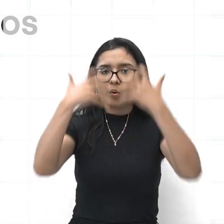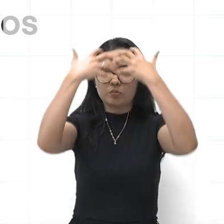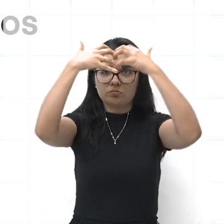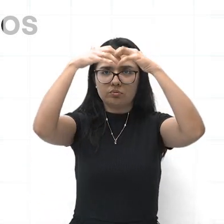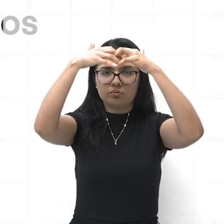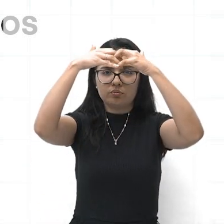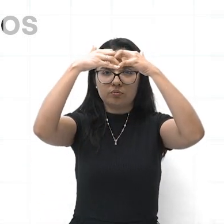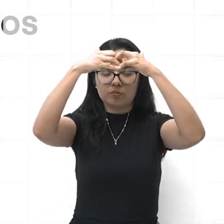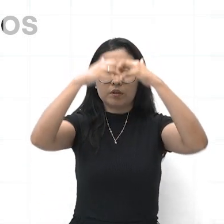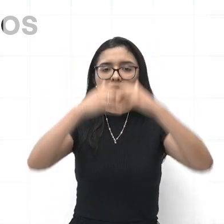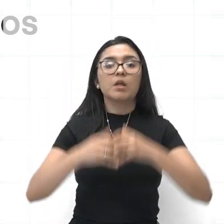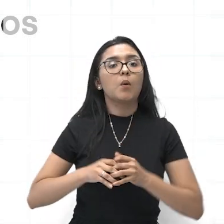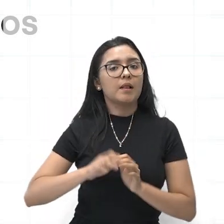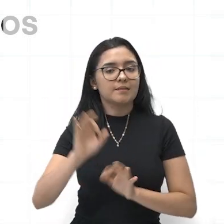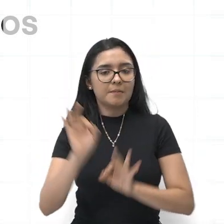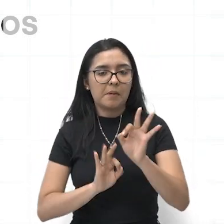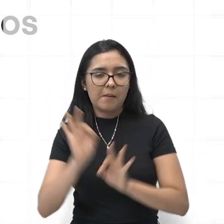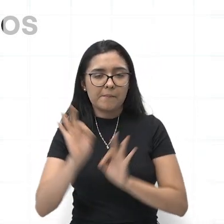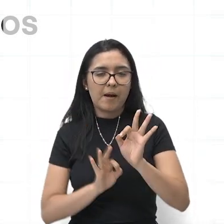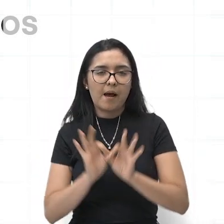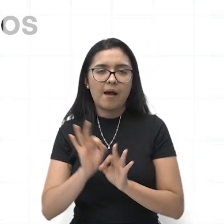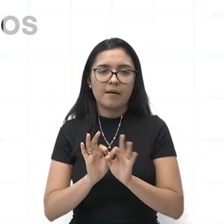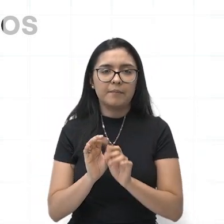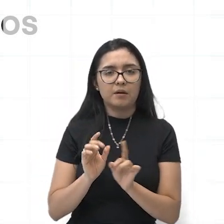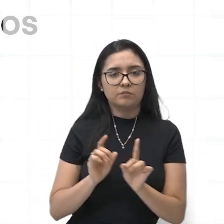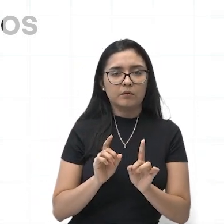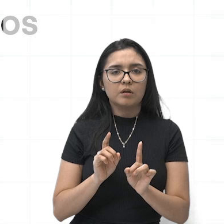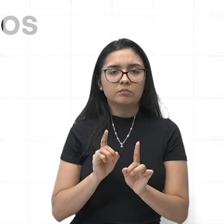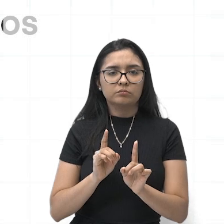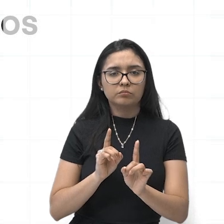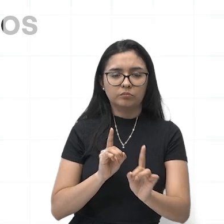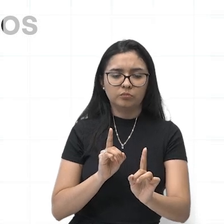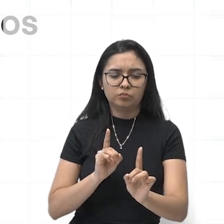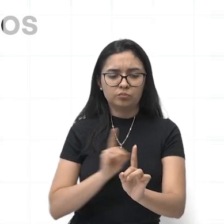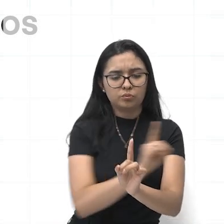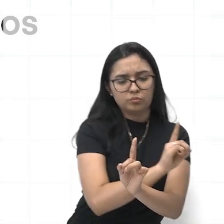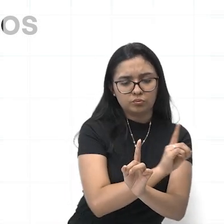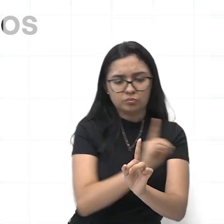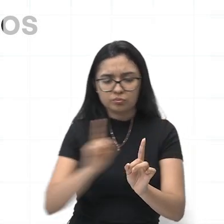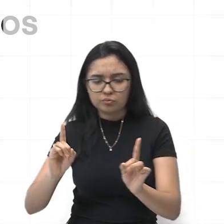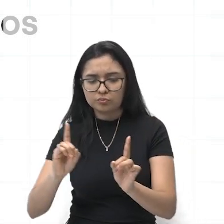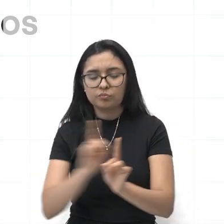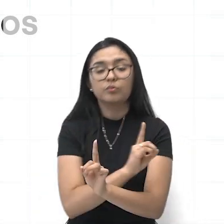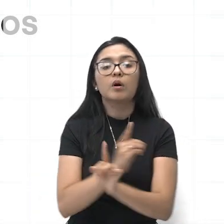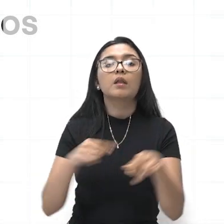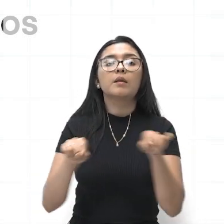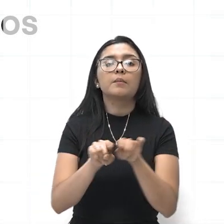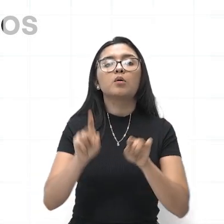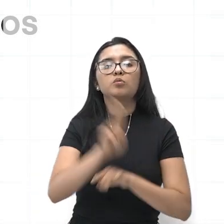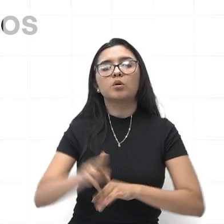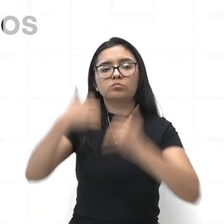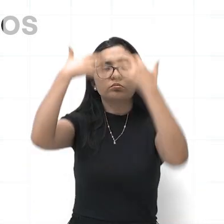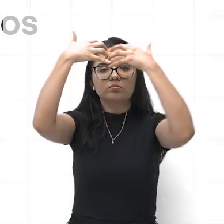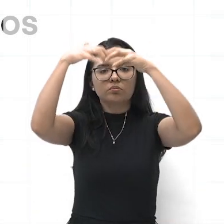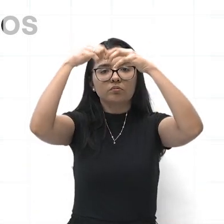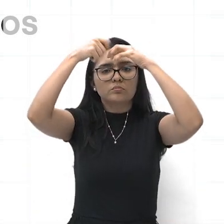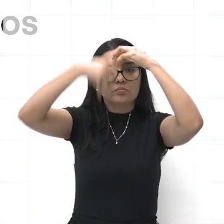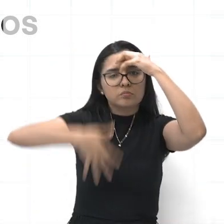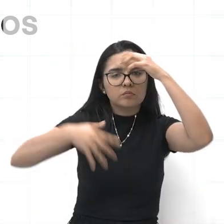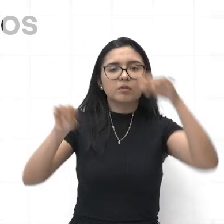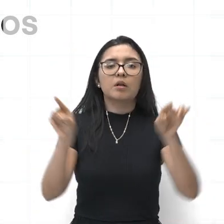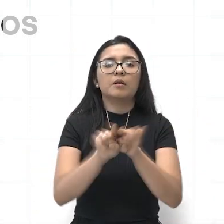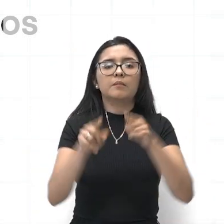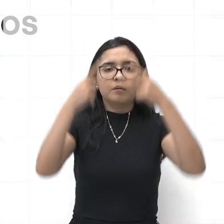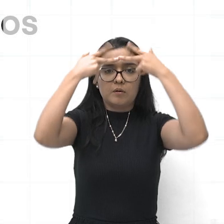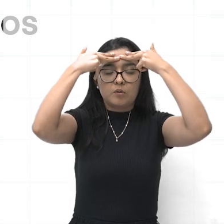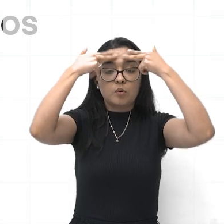então, prepara-se para driblar um defensor usando os mesmos processos neurológicos complexos